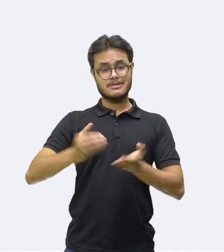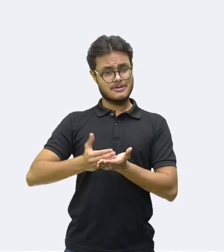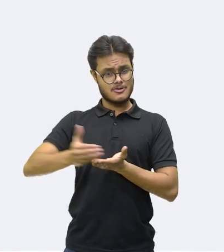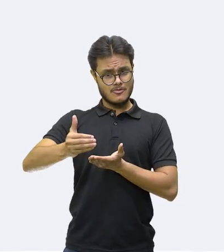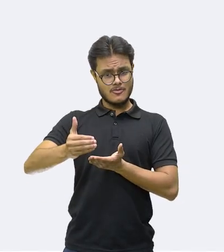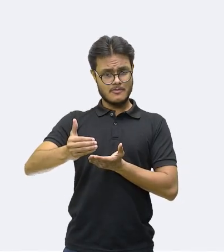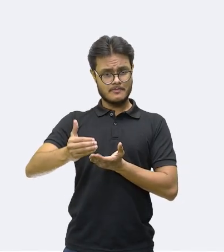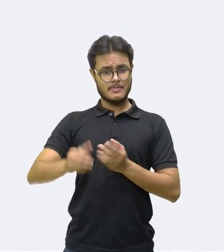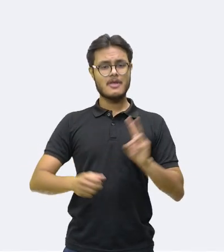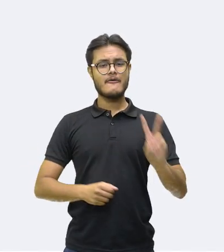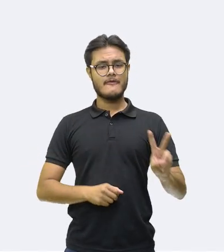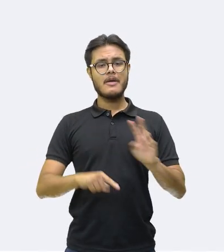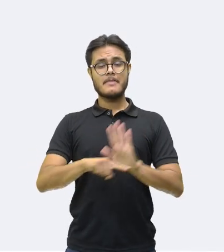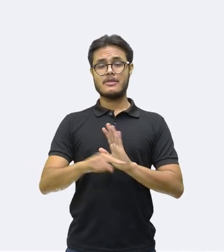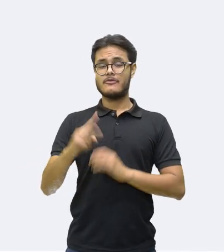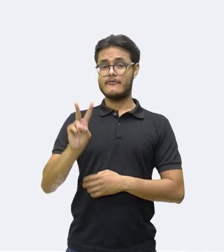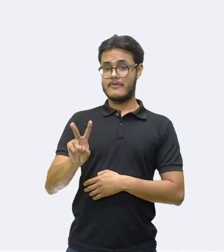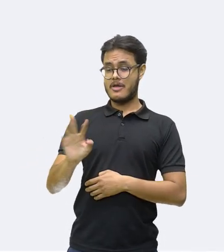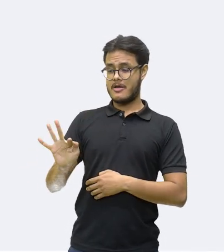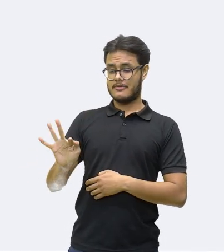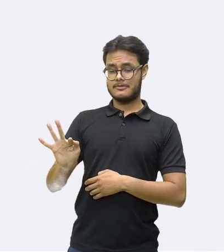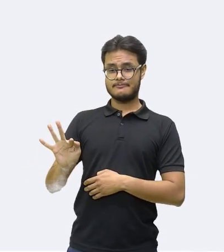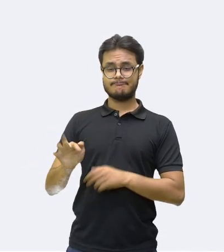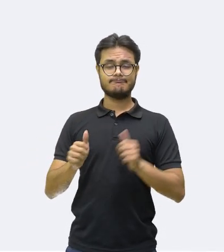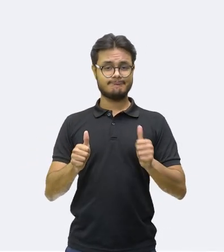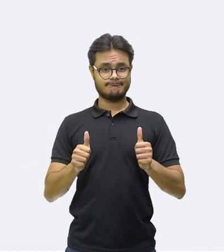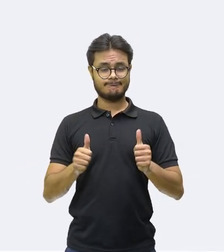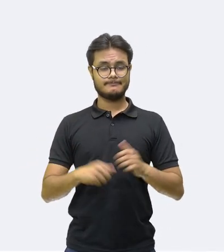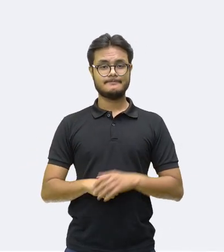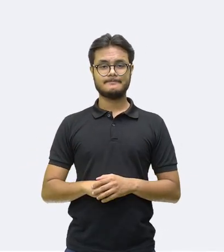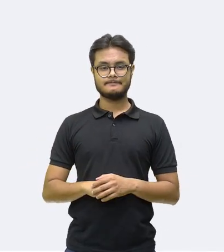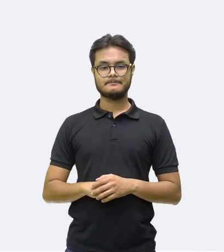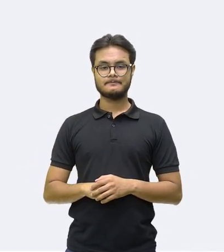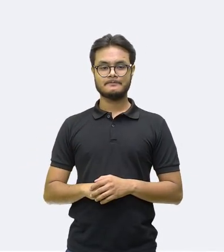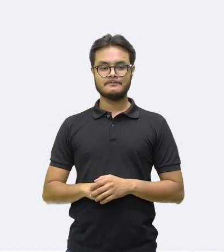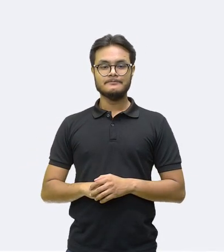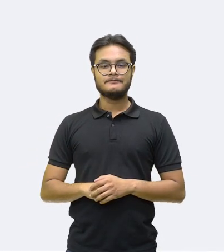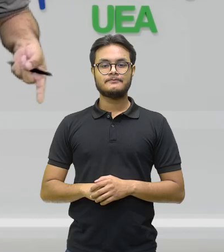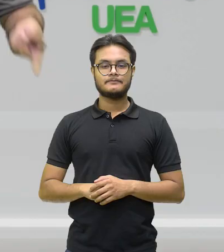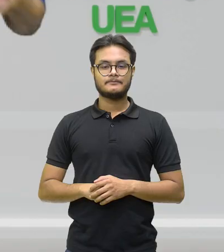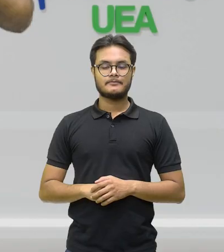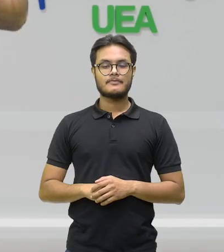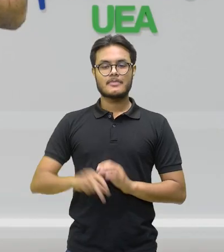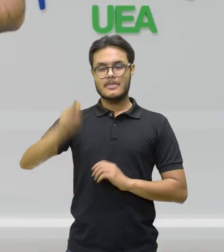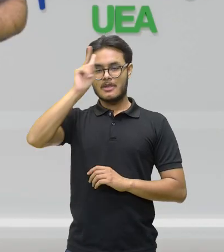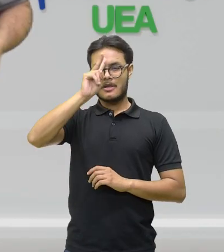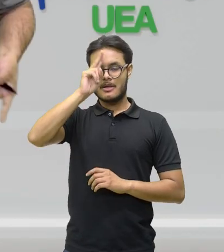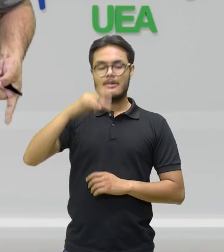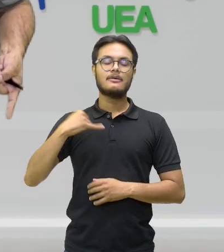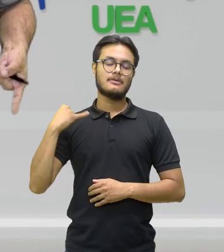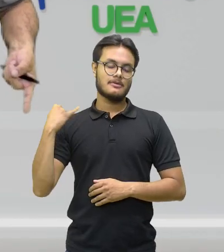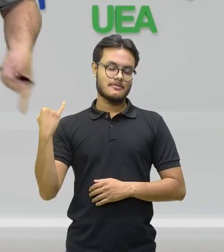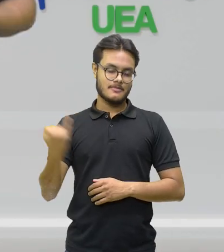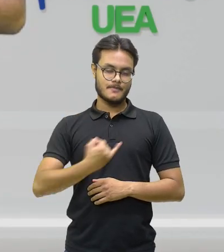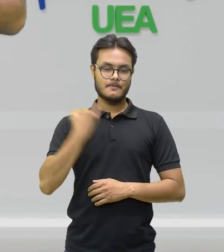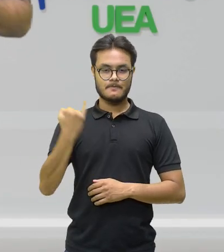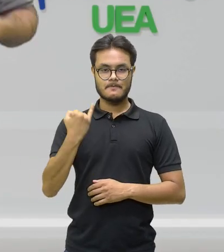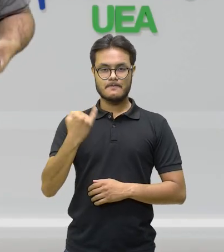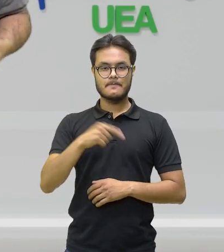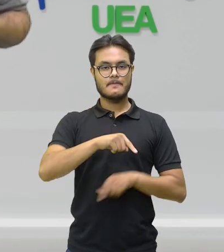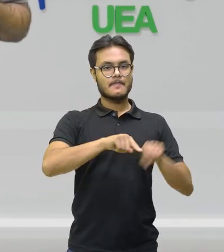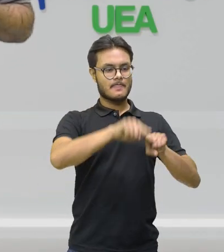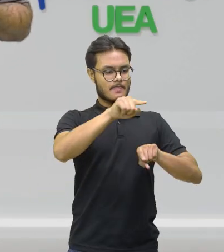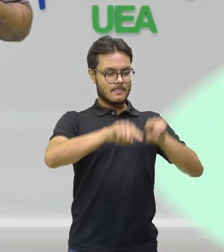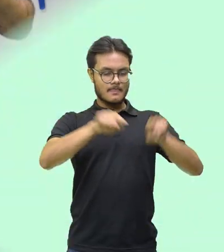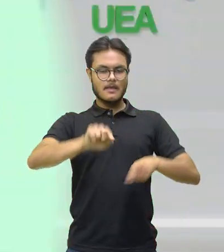do observador. V, velocidade do som. V0, velocidade da fonte. Bem, isso você vai precisar lembrar para a teoria de ondas sonoras, para que você